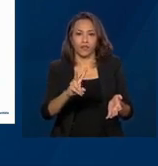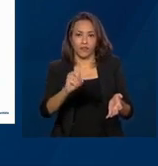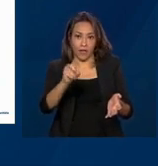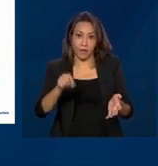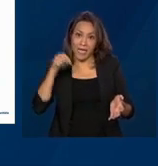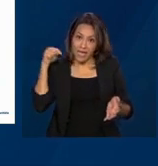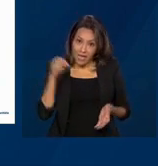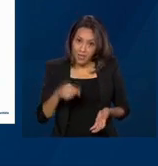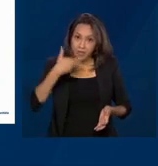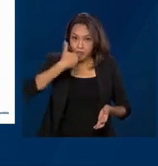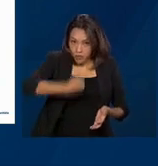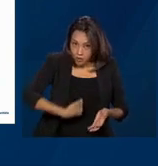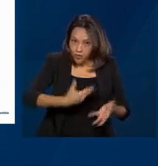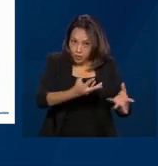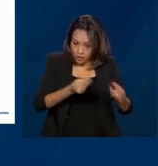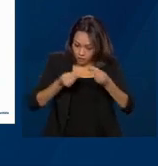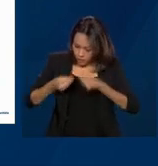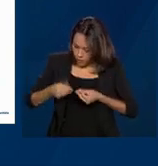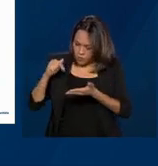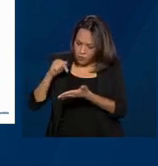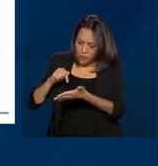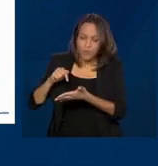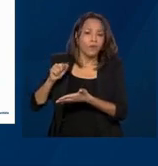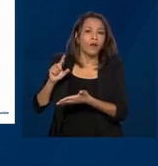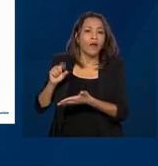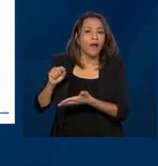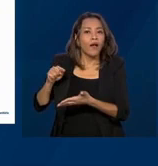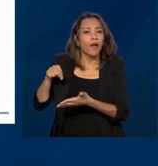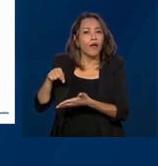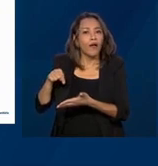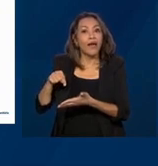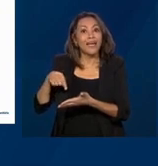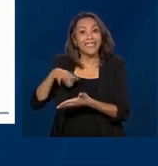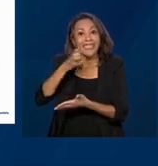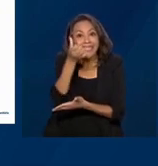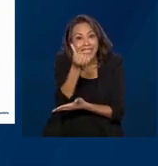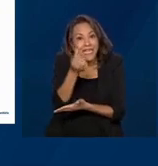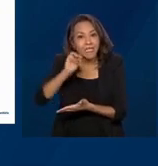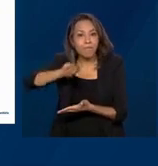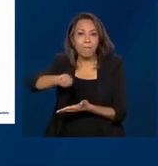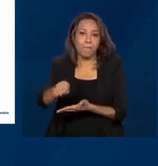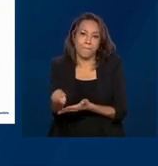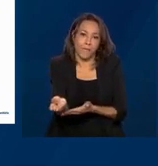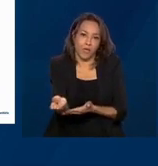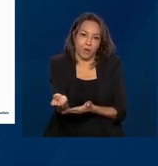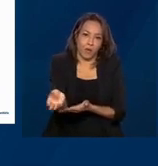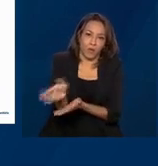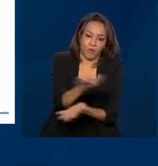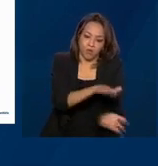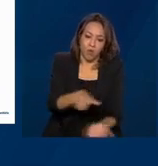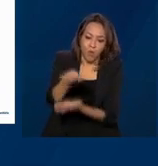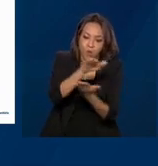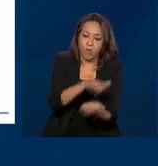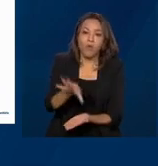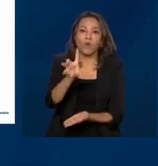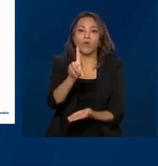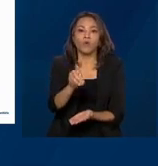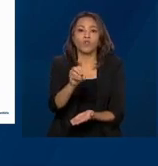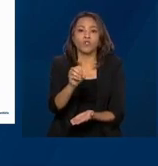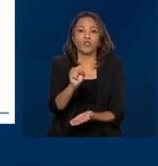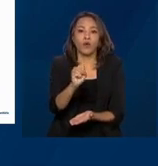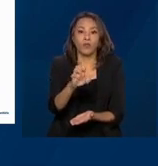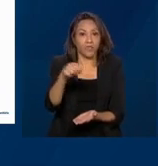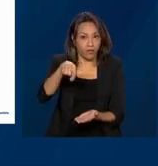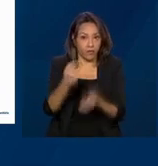foi submetido para a gente é um pedido relativo a 6 milhões de doses que foram fabricadas na Sinovac,